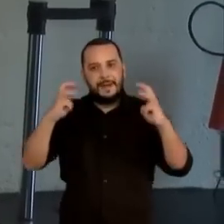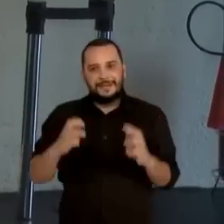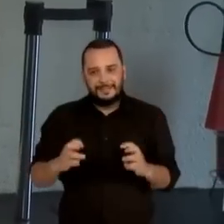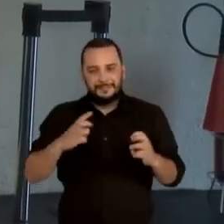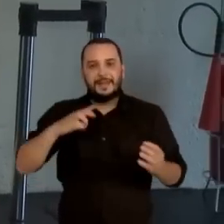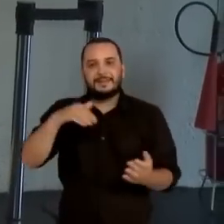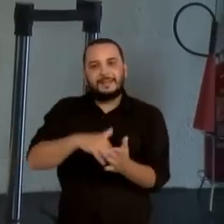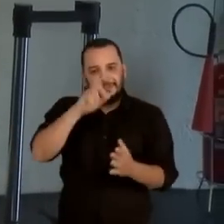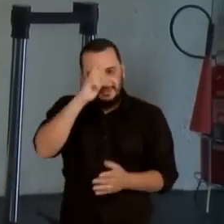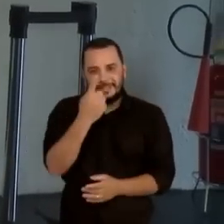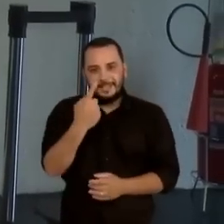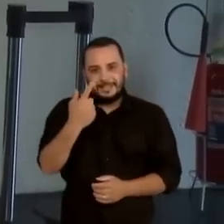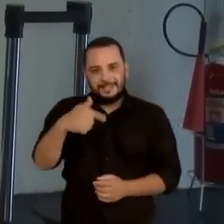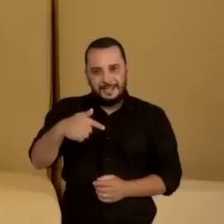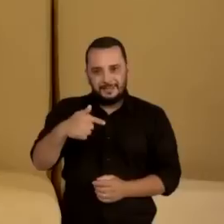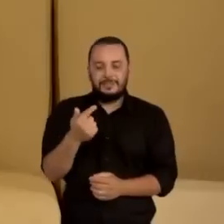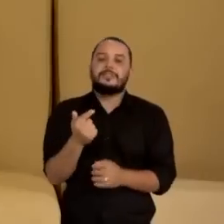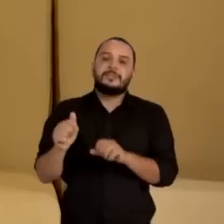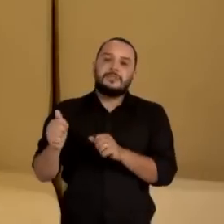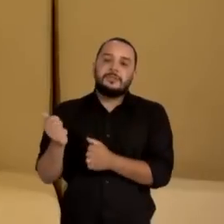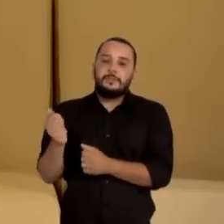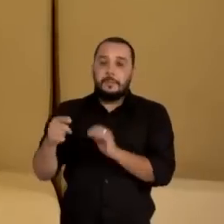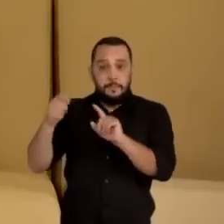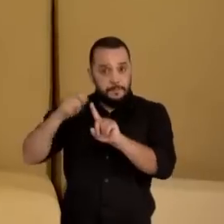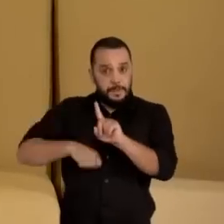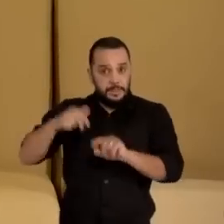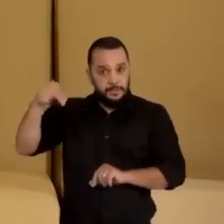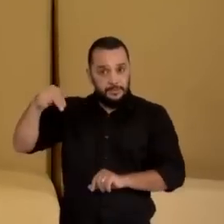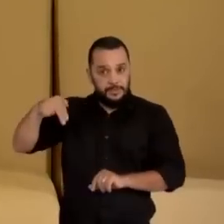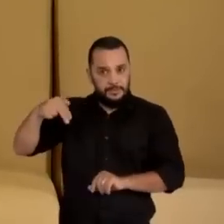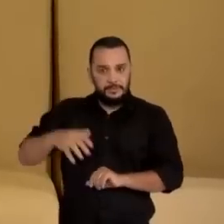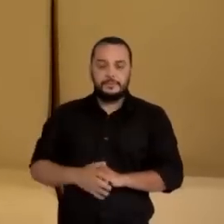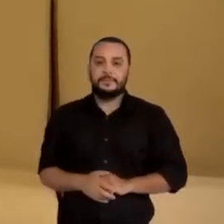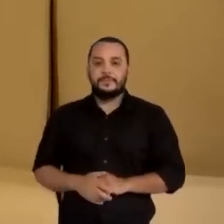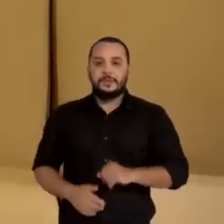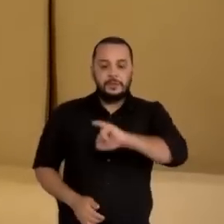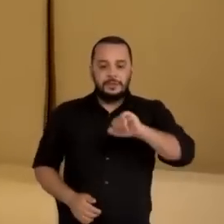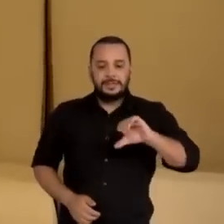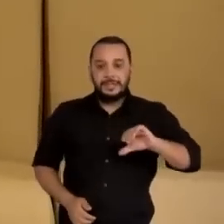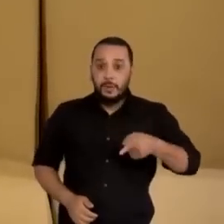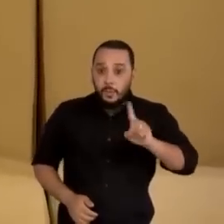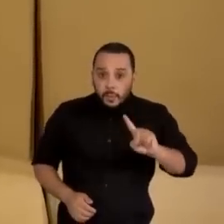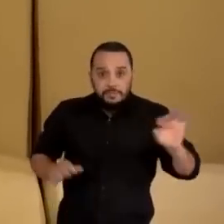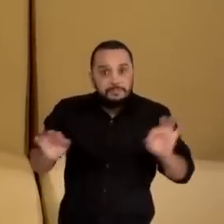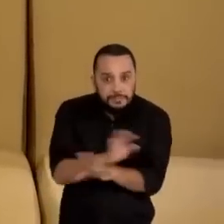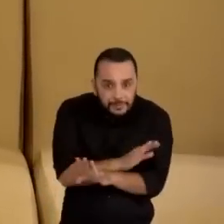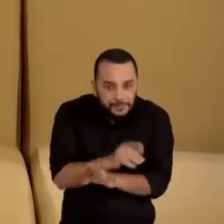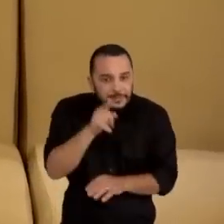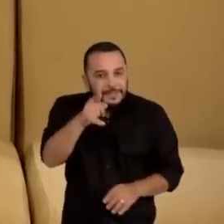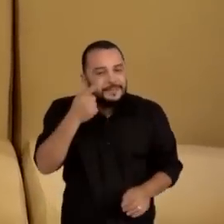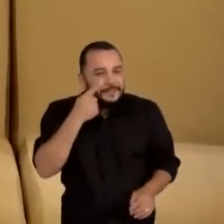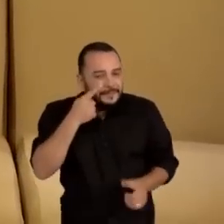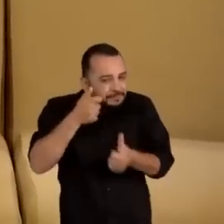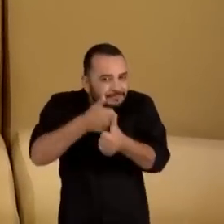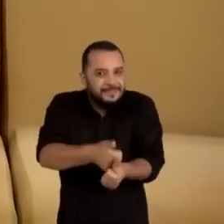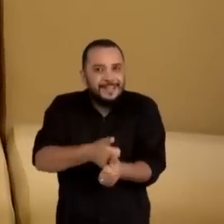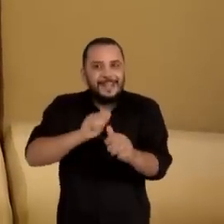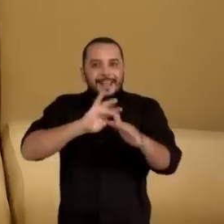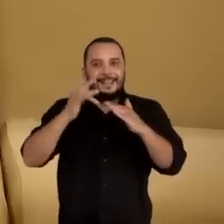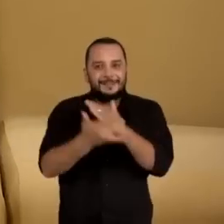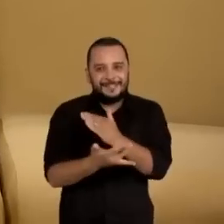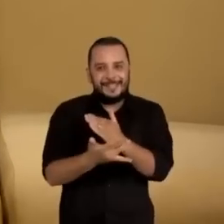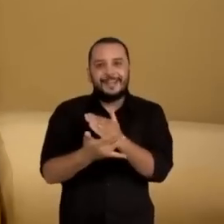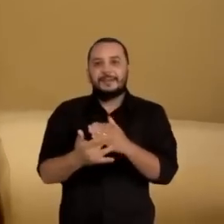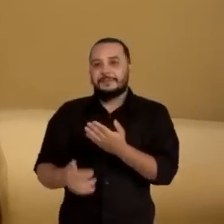dia 17 de novembro. O JC1 termina aqui. Você continue acompanhando tudo pelas redes